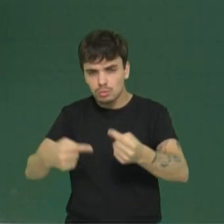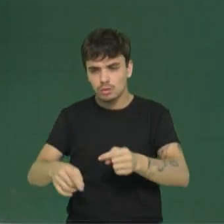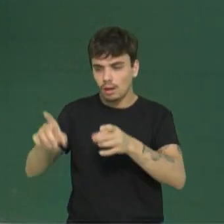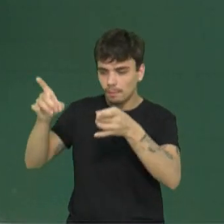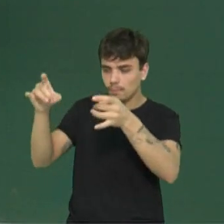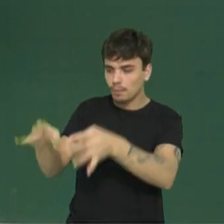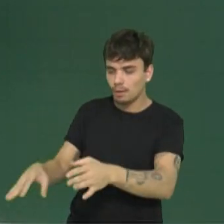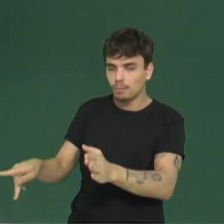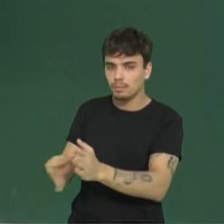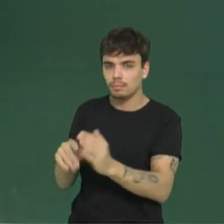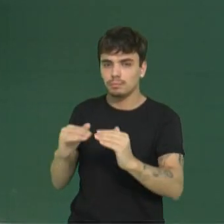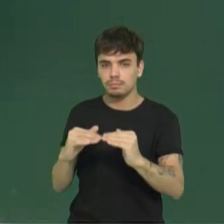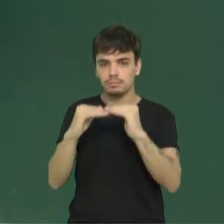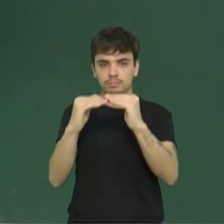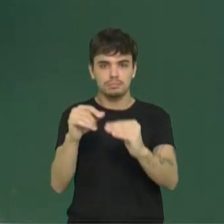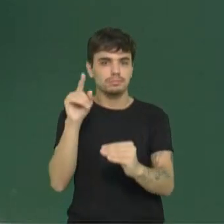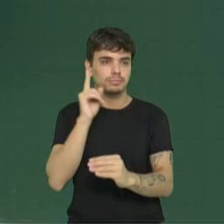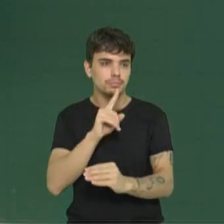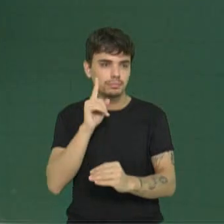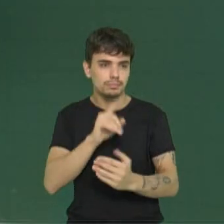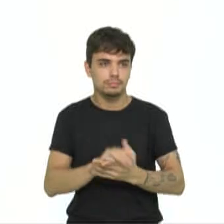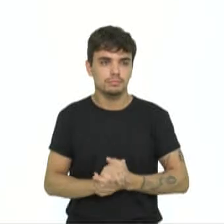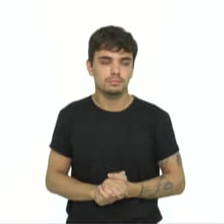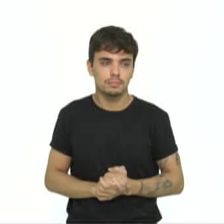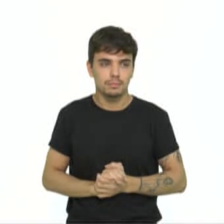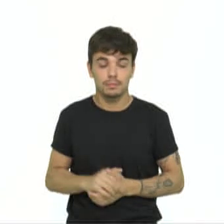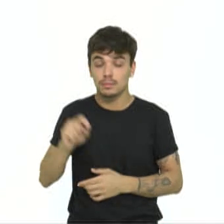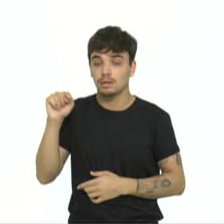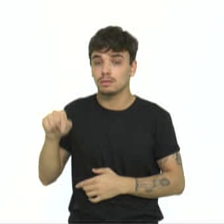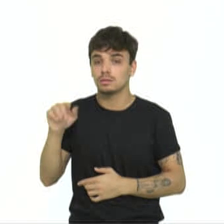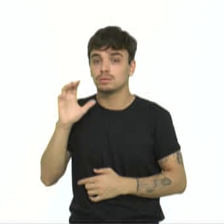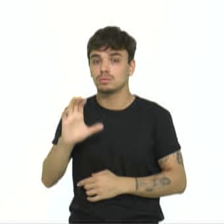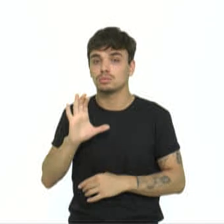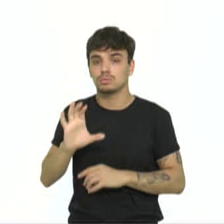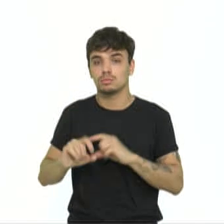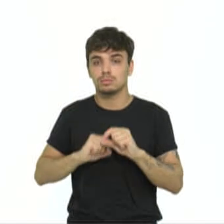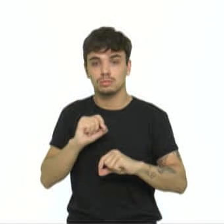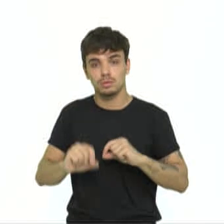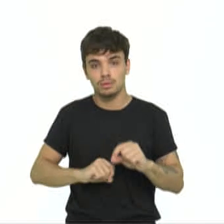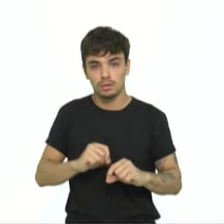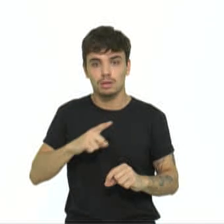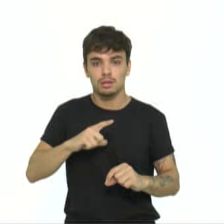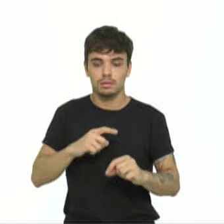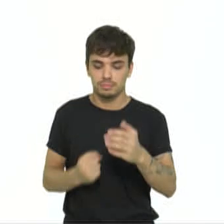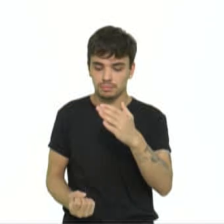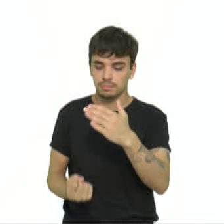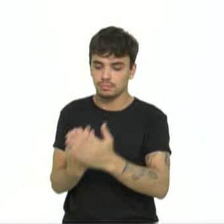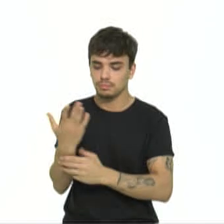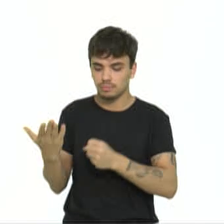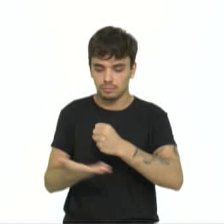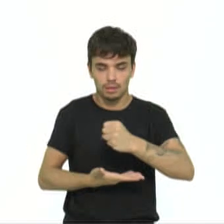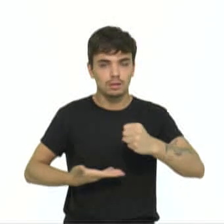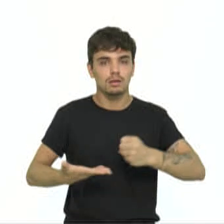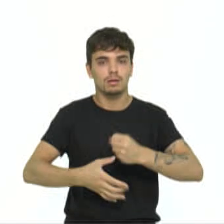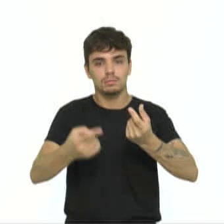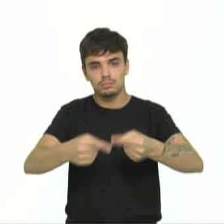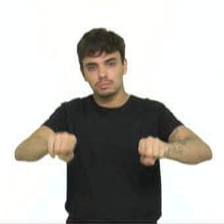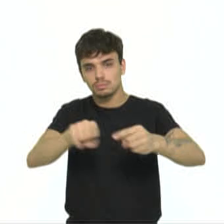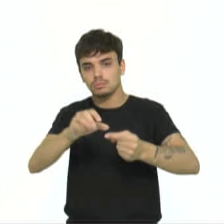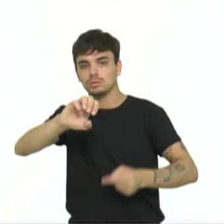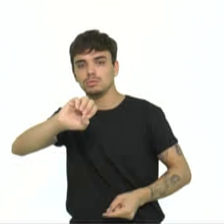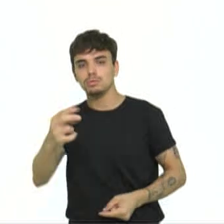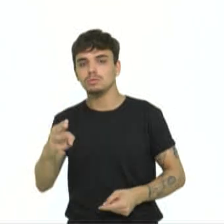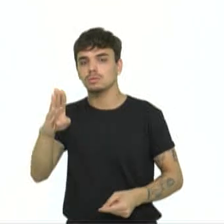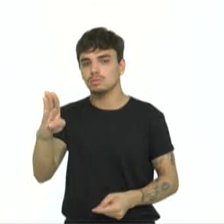pela classe média americana. Dessa forma, é lançada a base musical, ou melhor, o